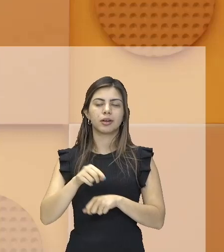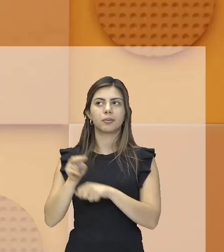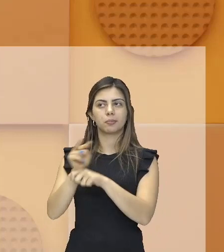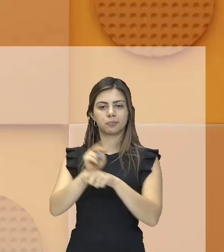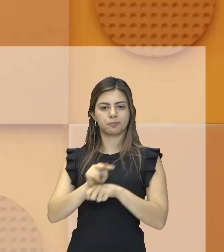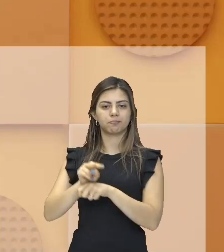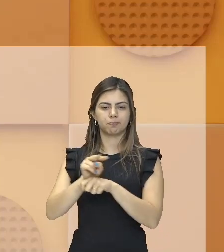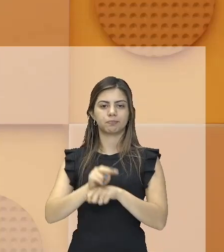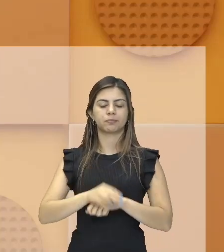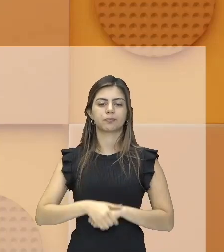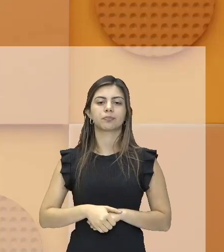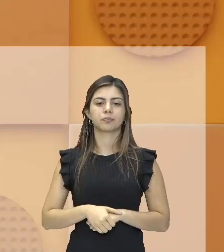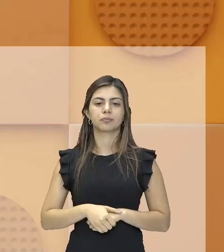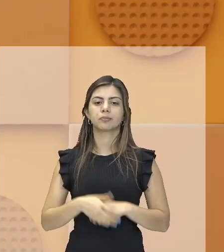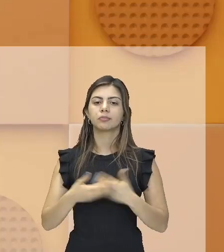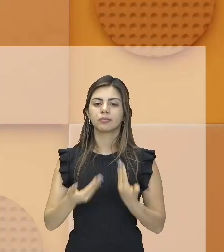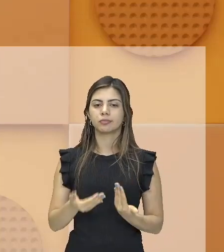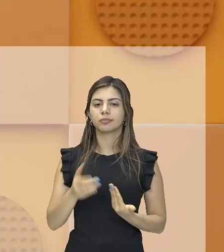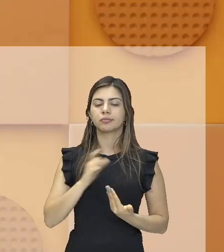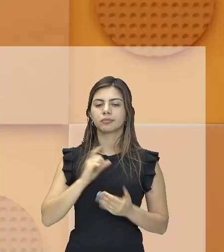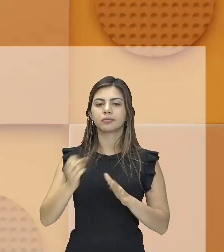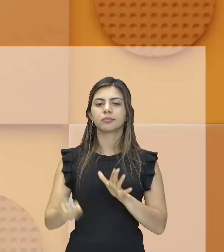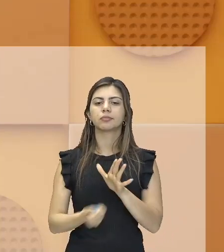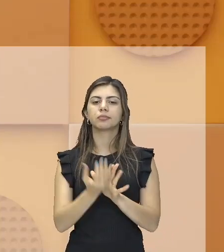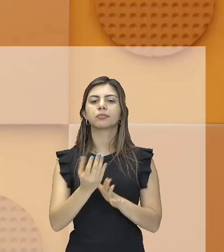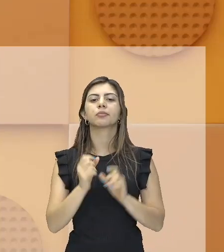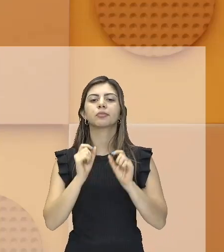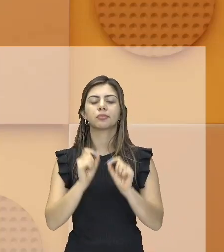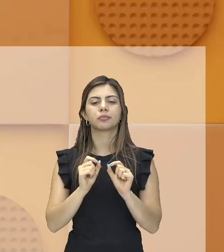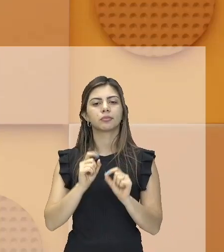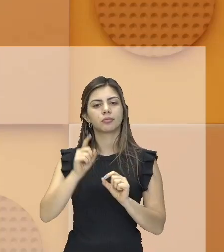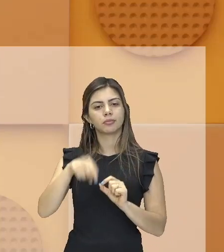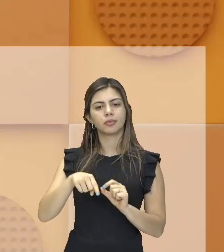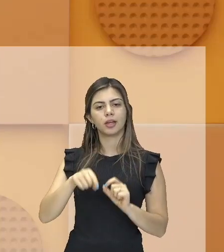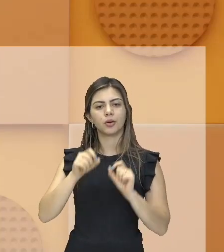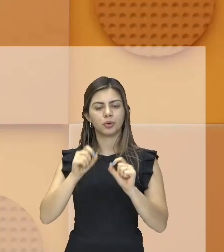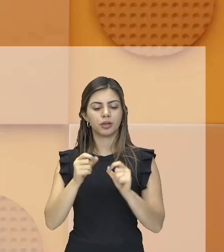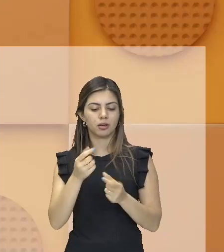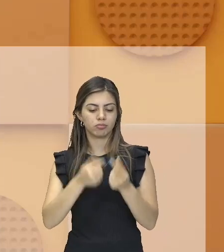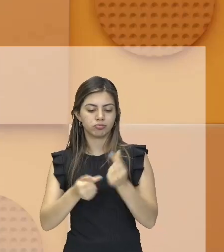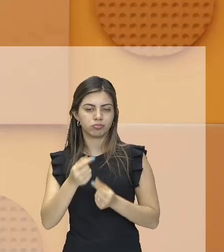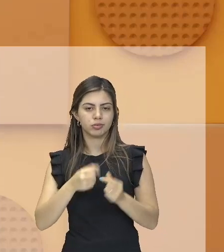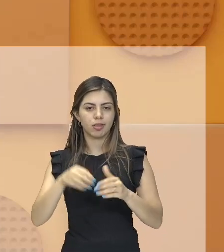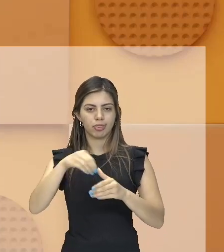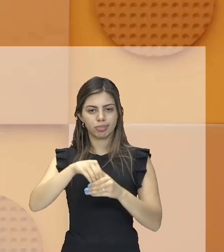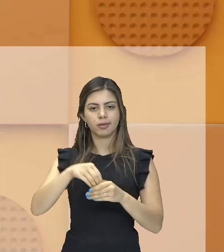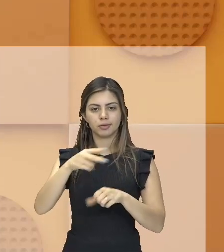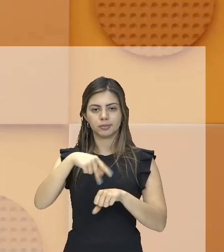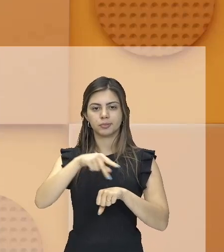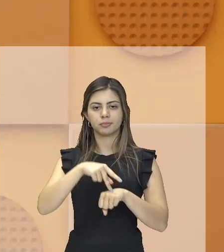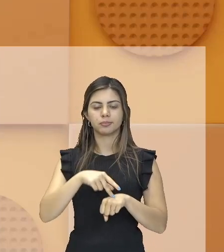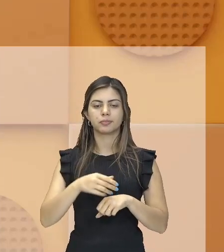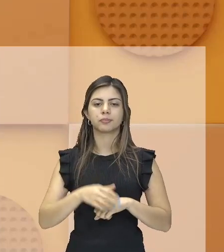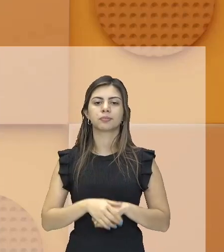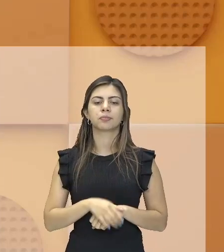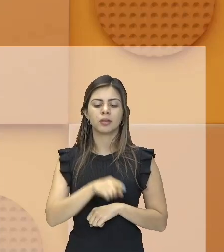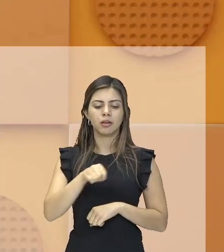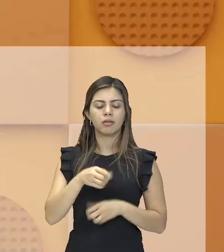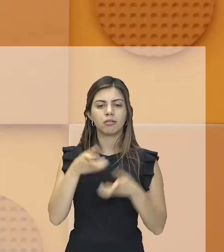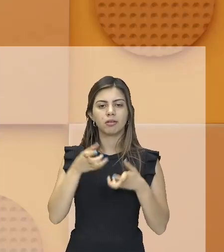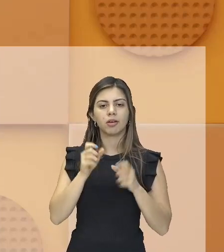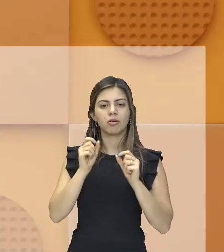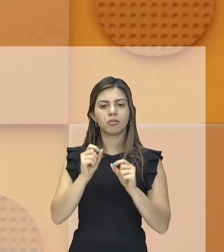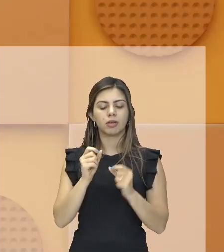protecionismo, né? E vai ali desenvolver justamente a sua economia nacional, vai querer desenvolver